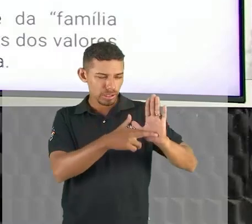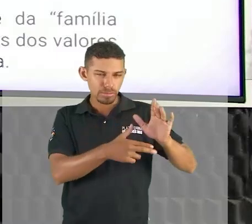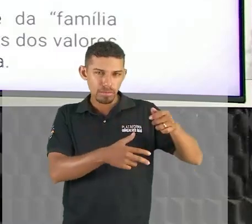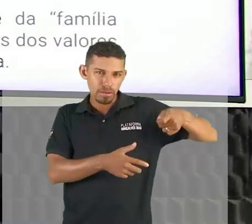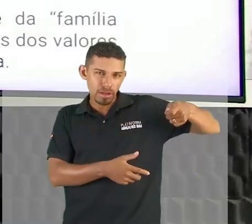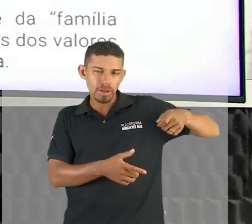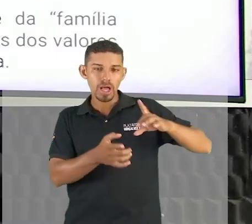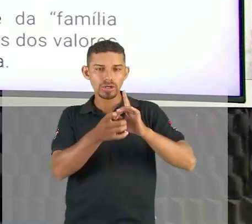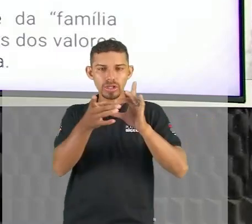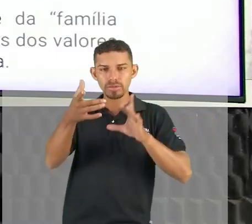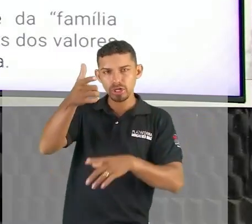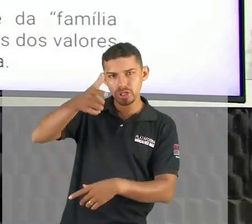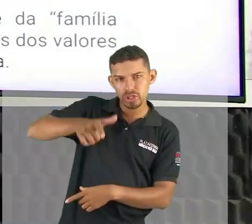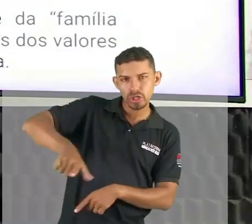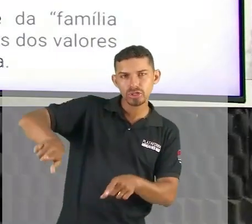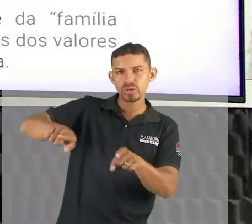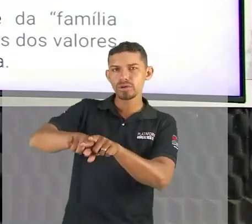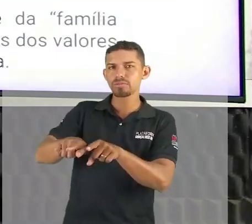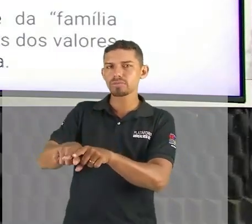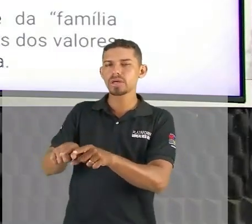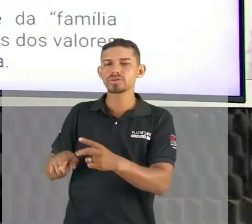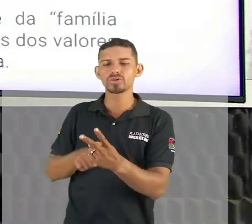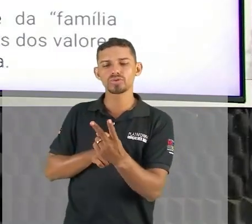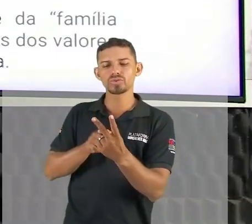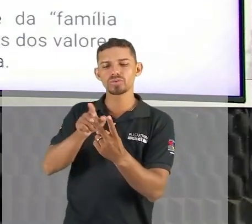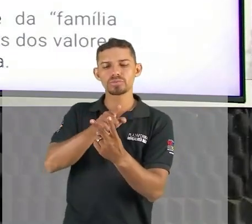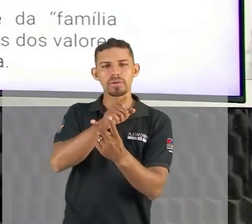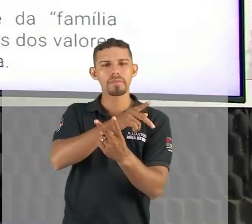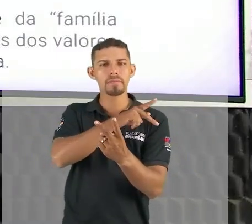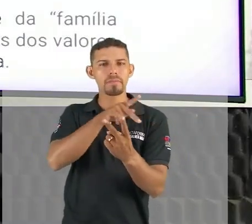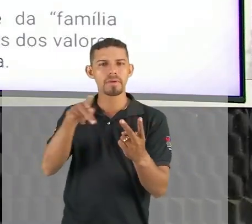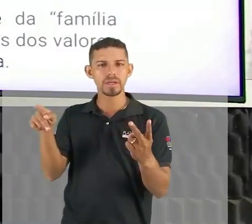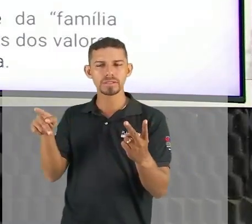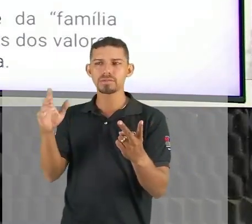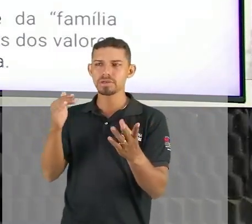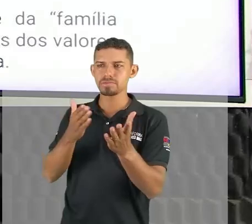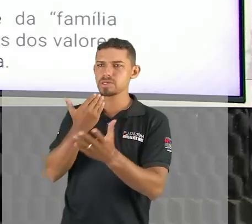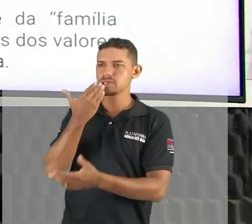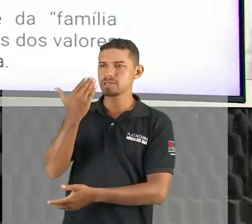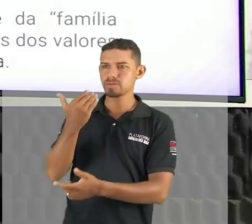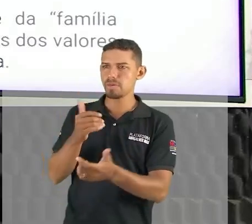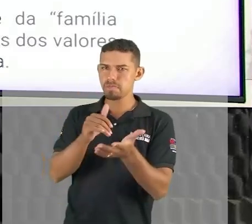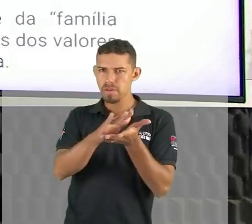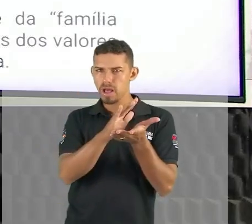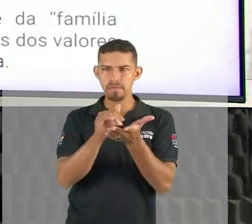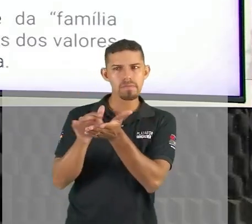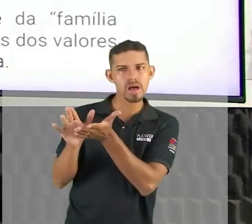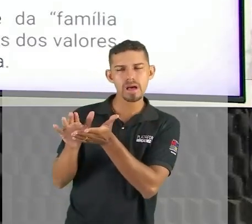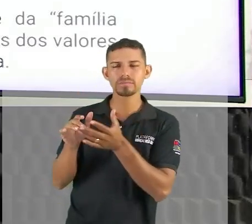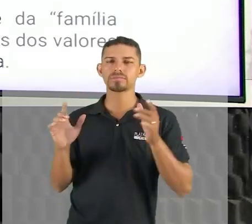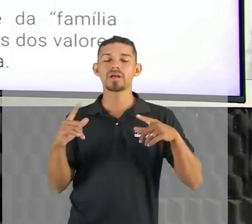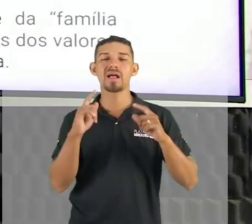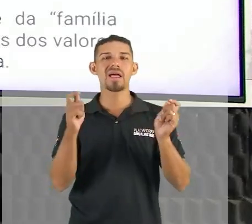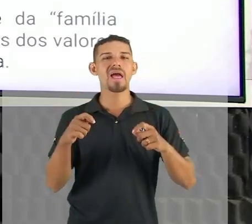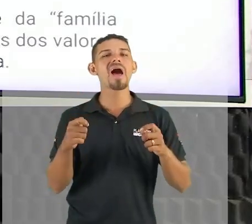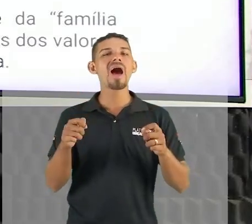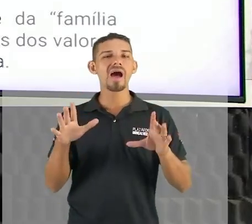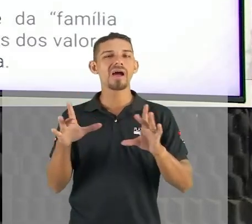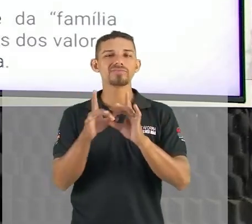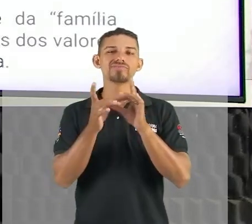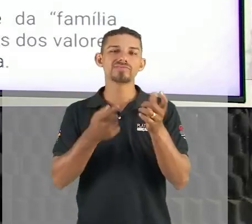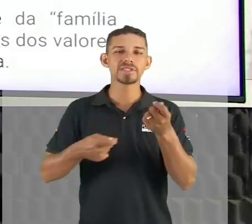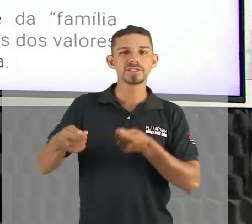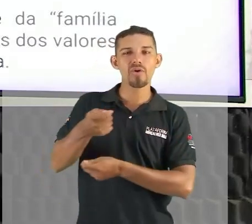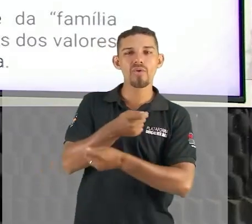uma redemocratização, de derrubada de 2 presidentes via impeachment, está sempre associado também à questão econômica,